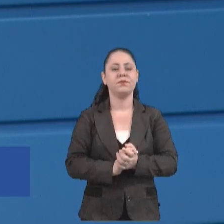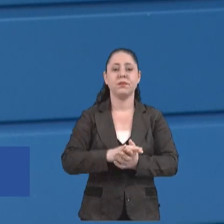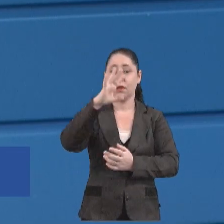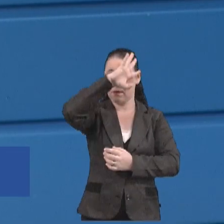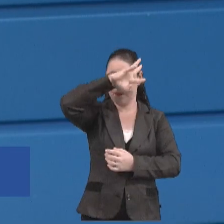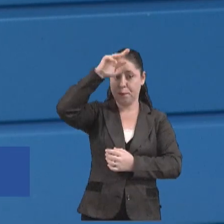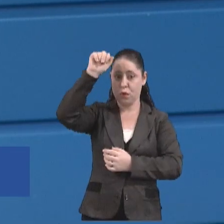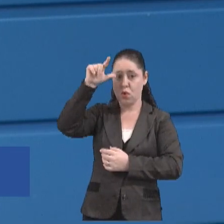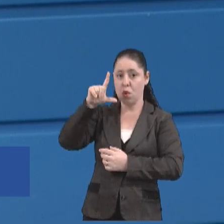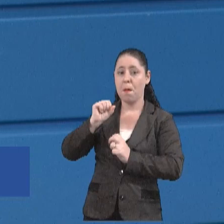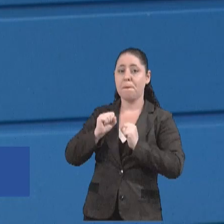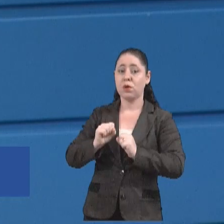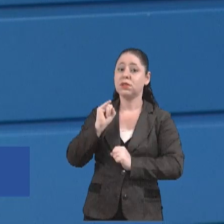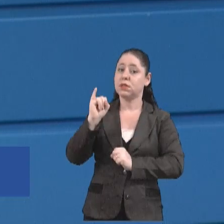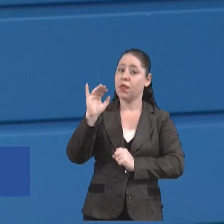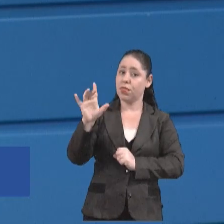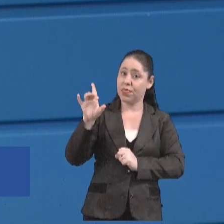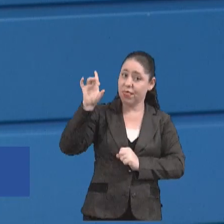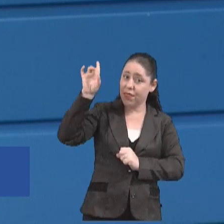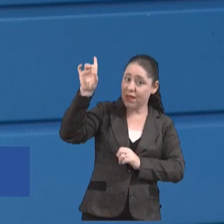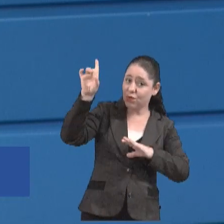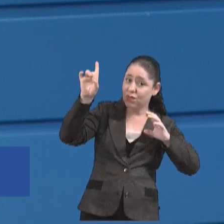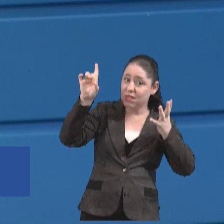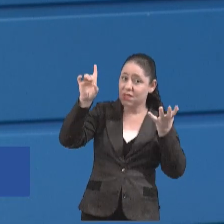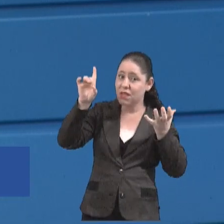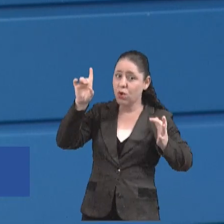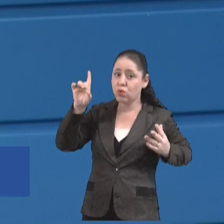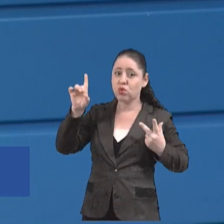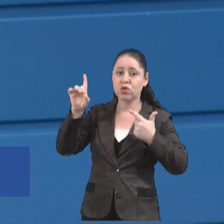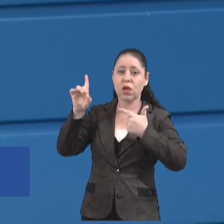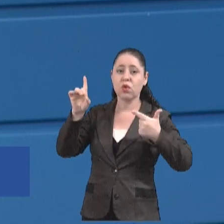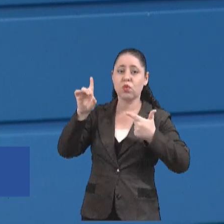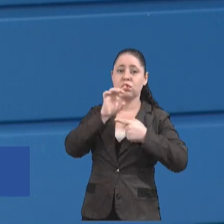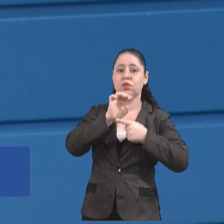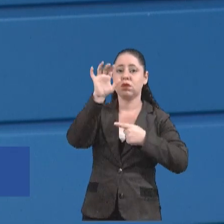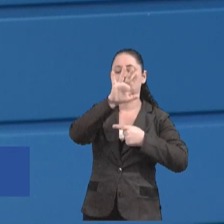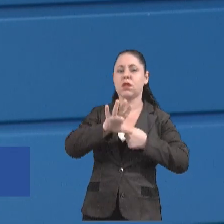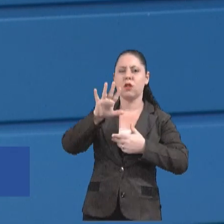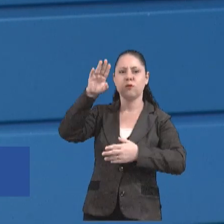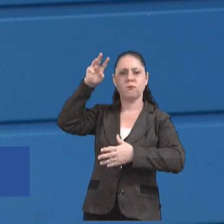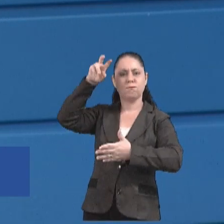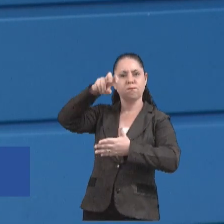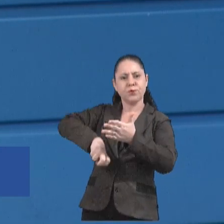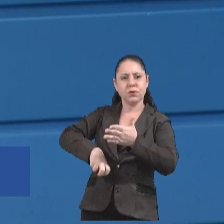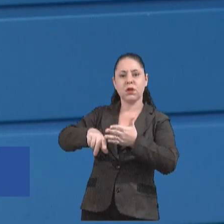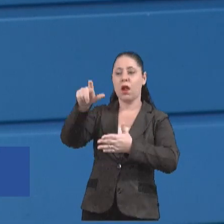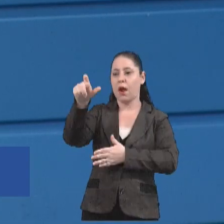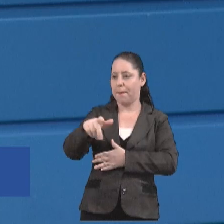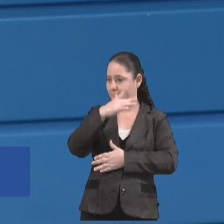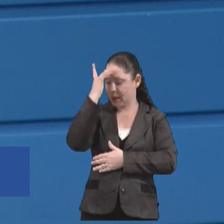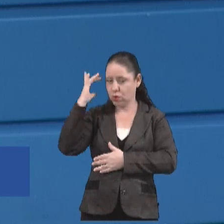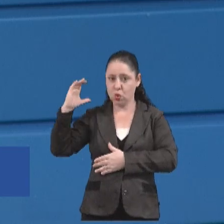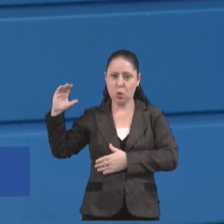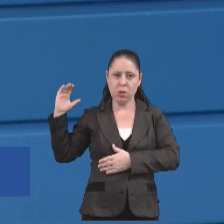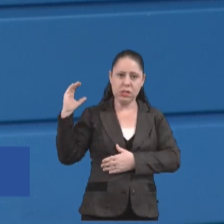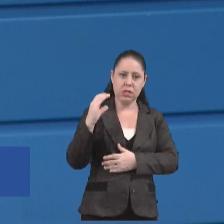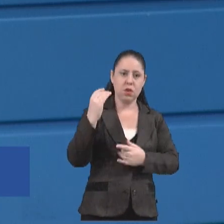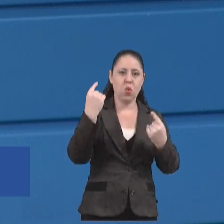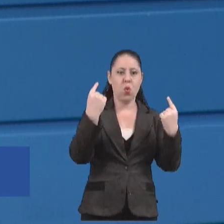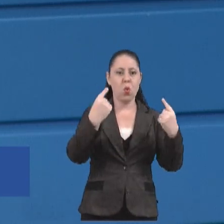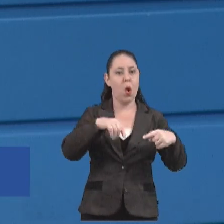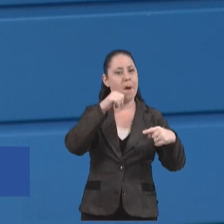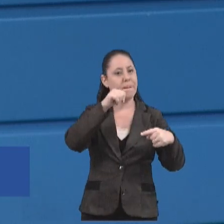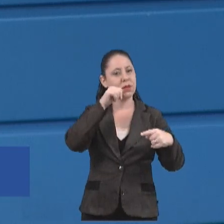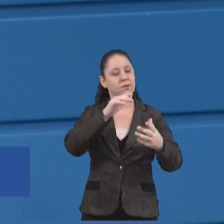Sul poderá, e se Deus quiser, será o 2º estado da federação a punir aqueles que cometem crime contra a